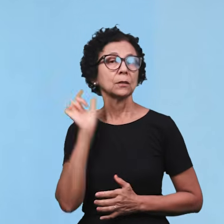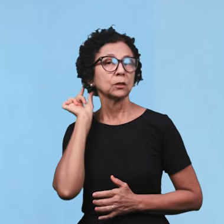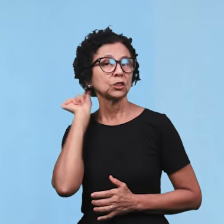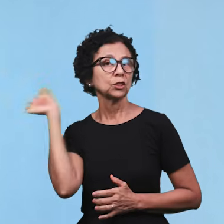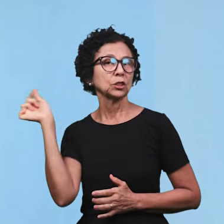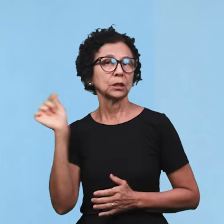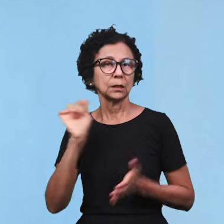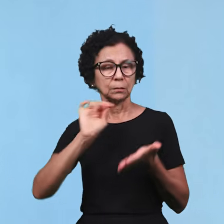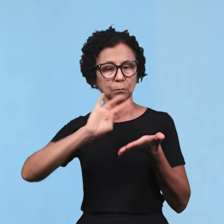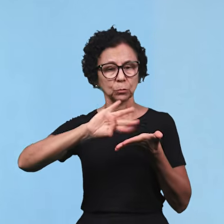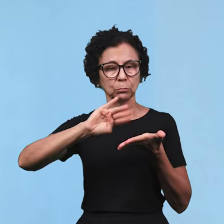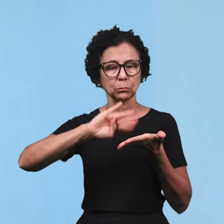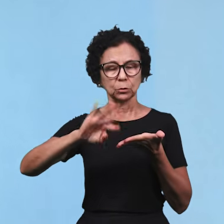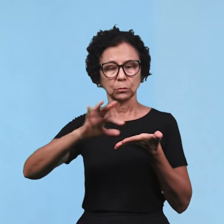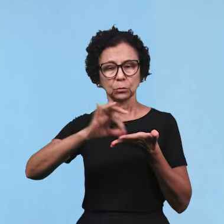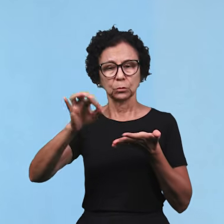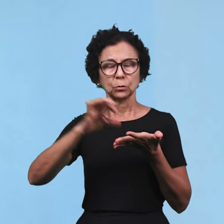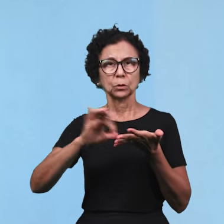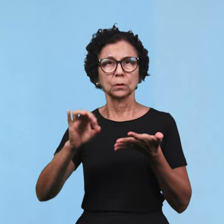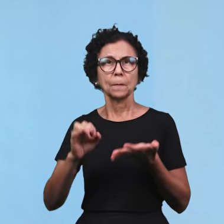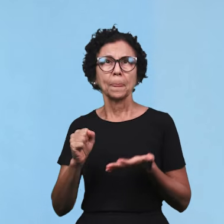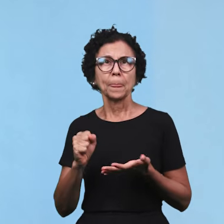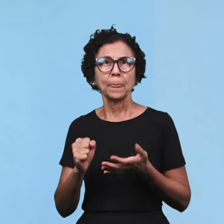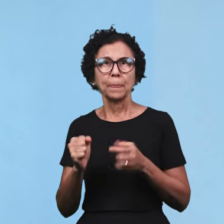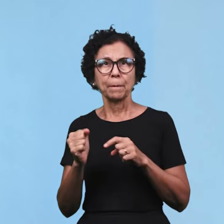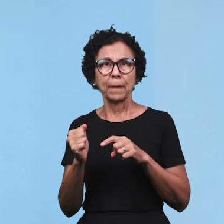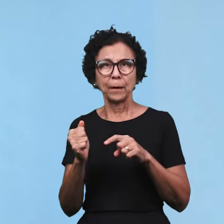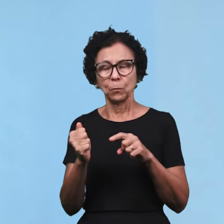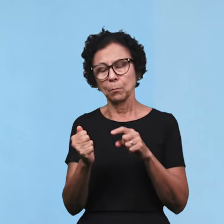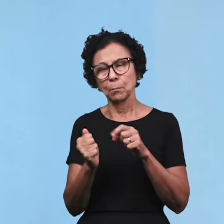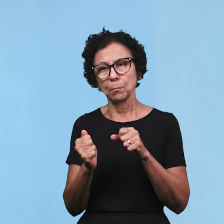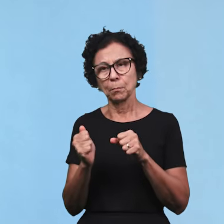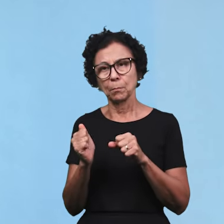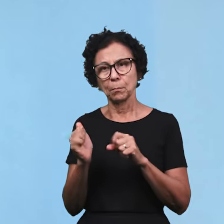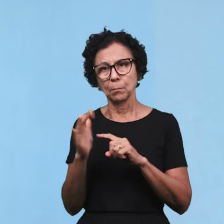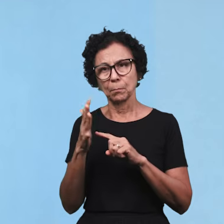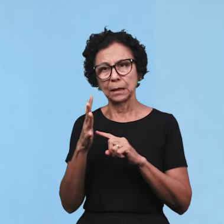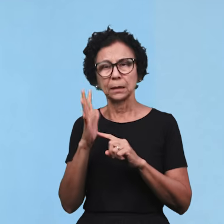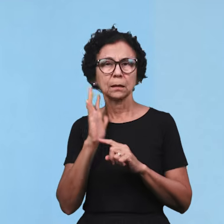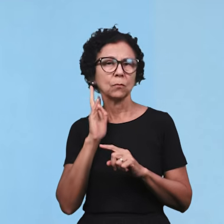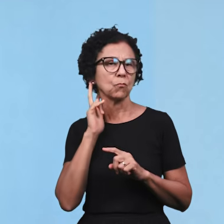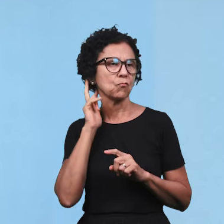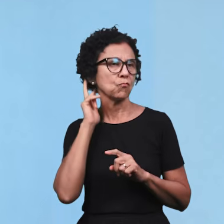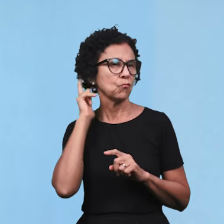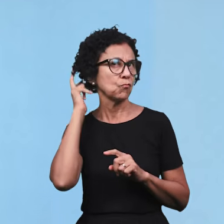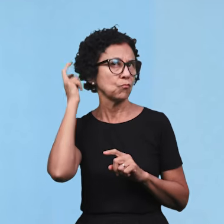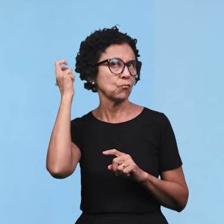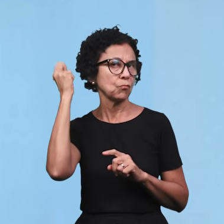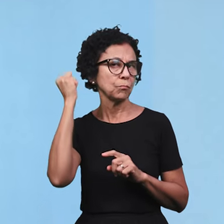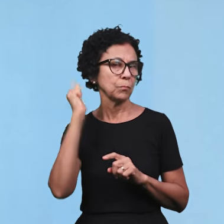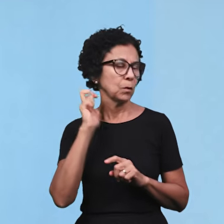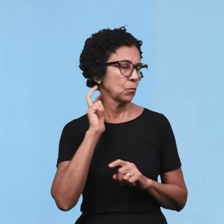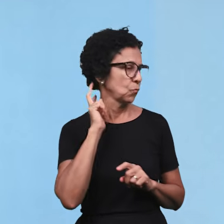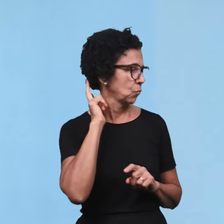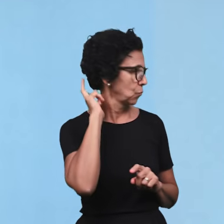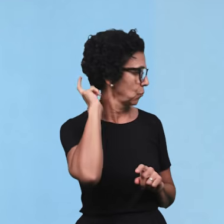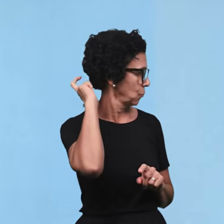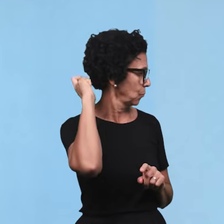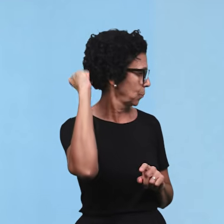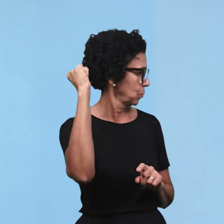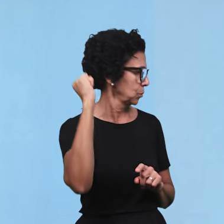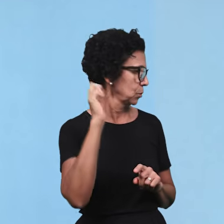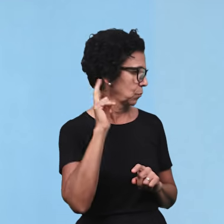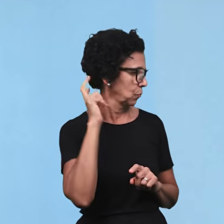tirando fiozinho por fiozinho. Eu uso uma máquina que se chama extrator, e a gente vai tirando dessas regiões laterais e região da nuca. A